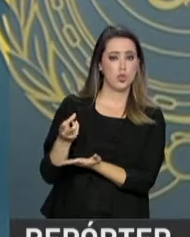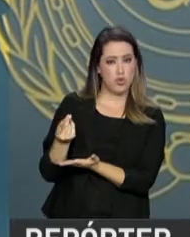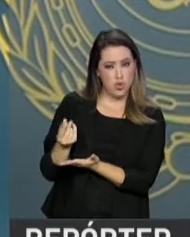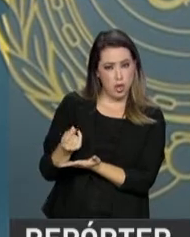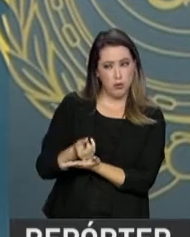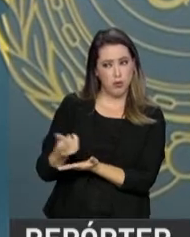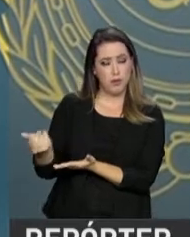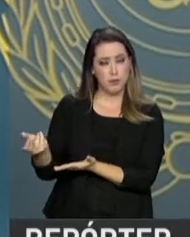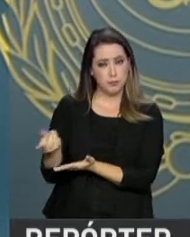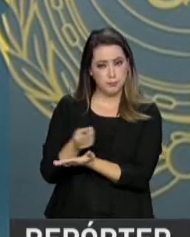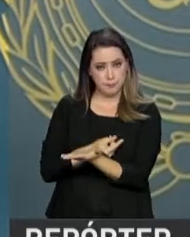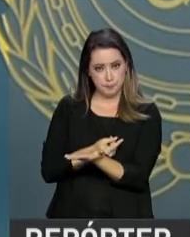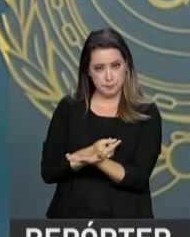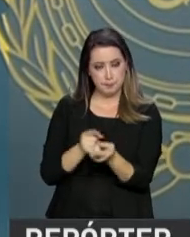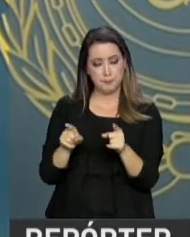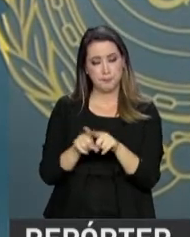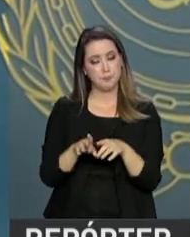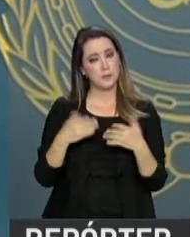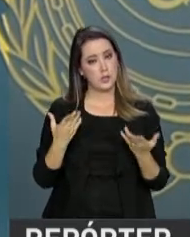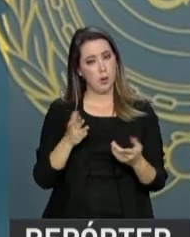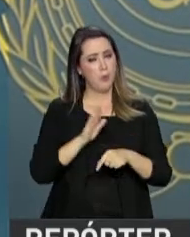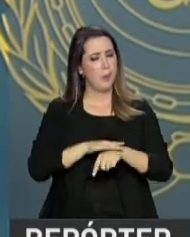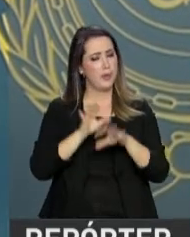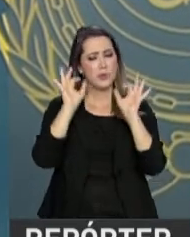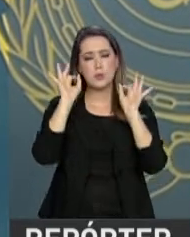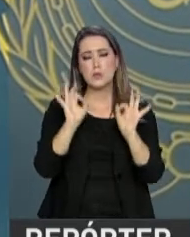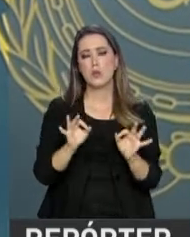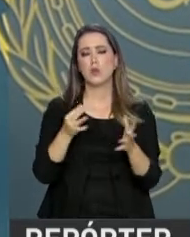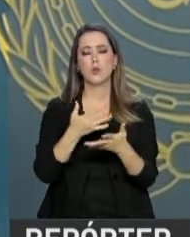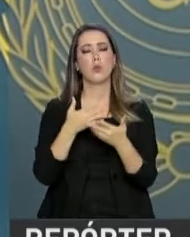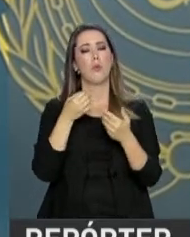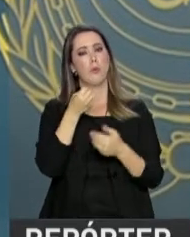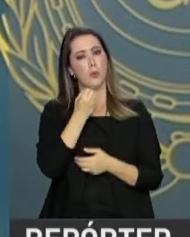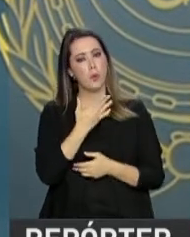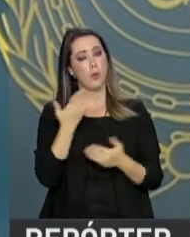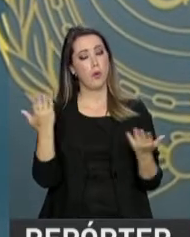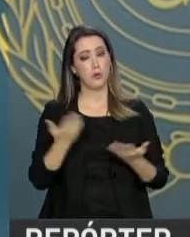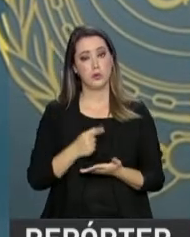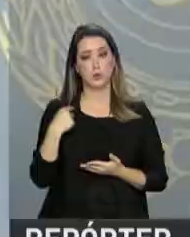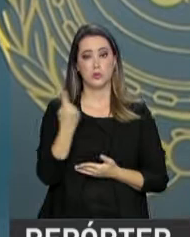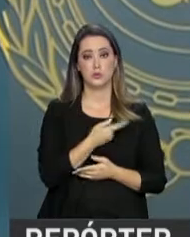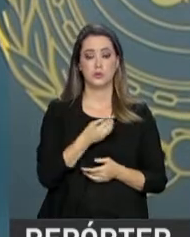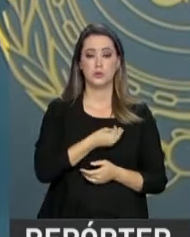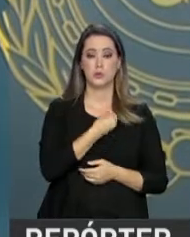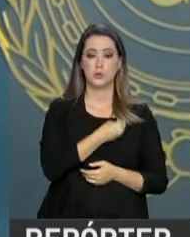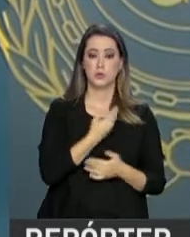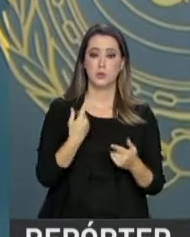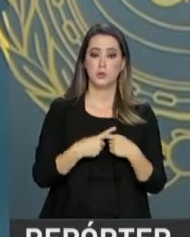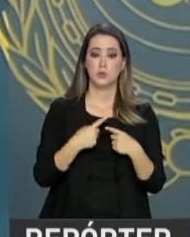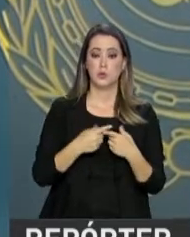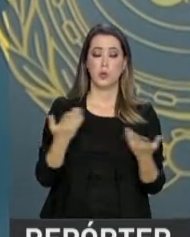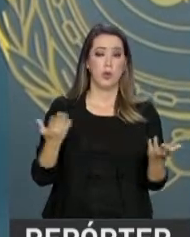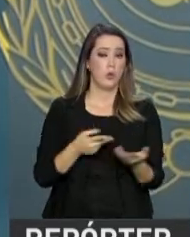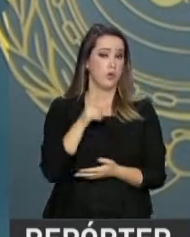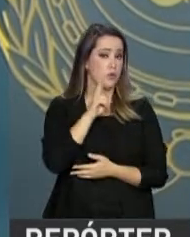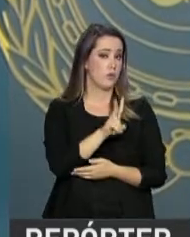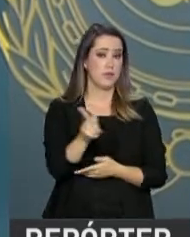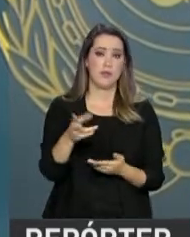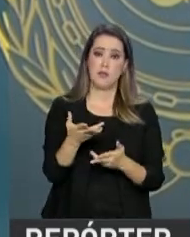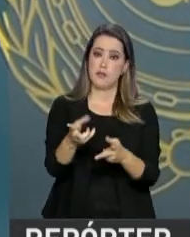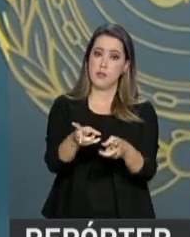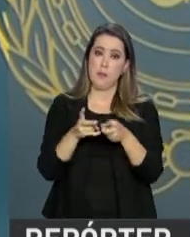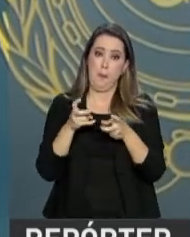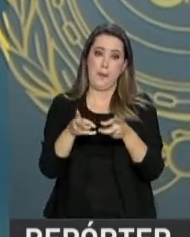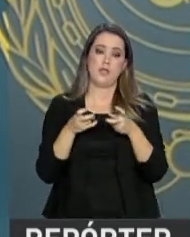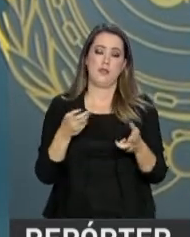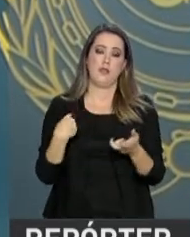poderia haver melhor momento do que este que agora estamos vendo aquele que hoje os senhores percebe do brasil